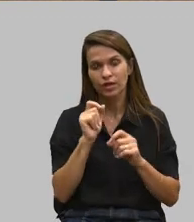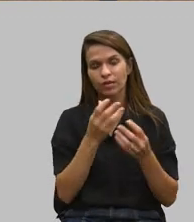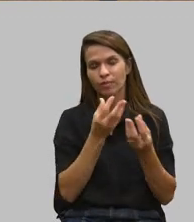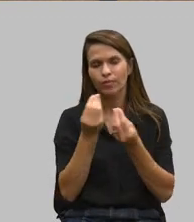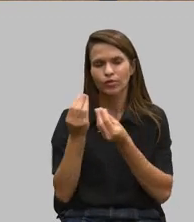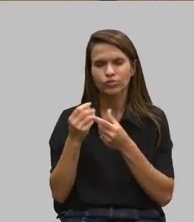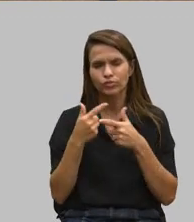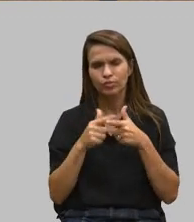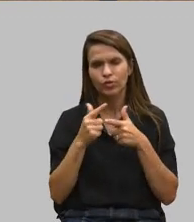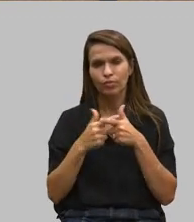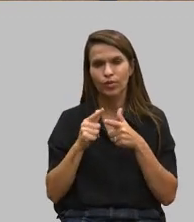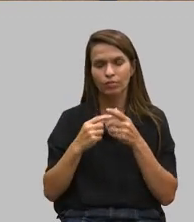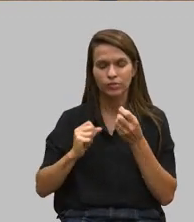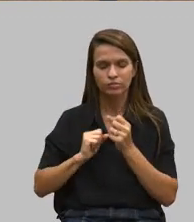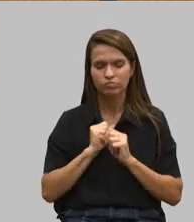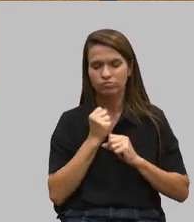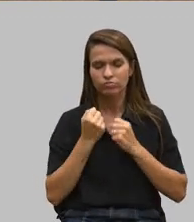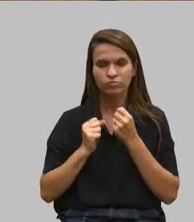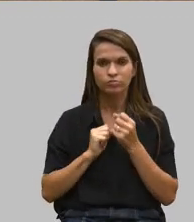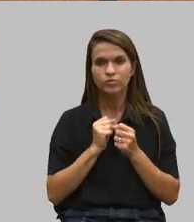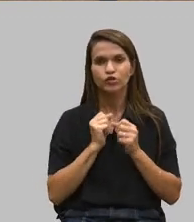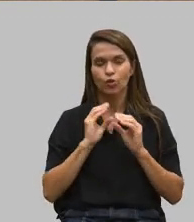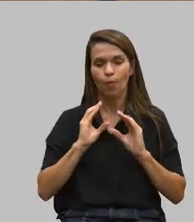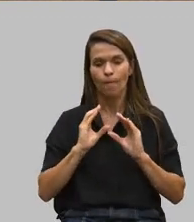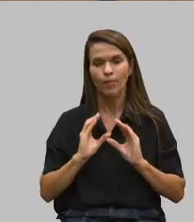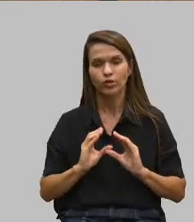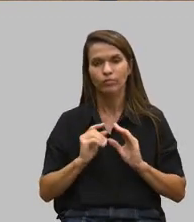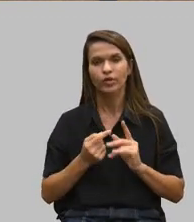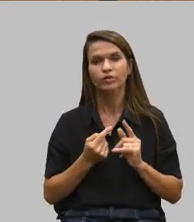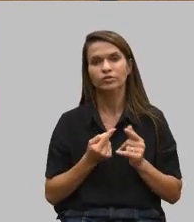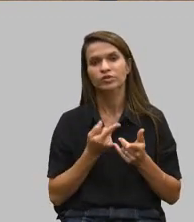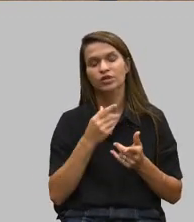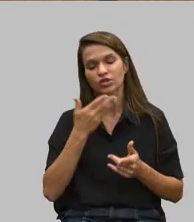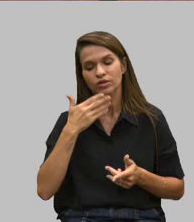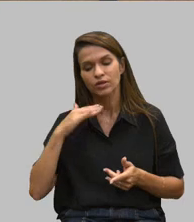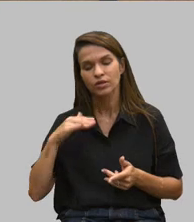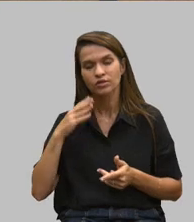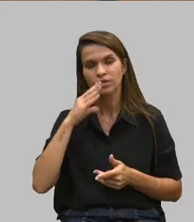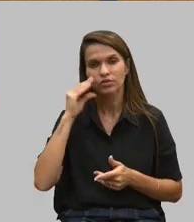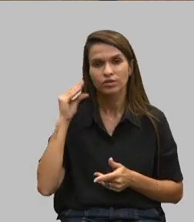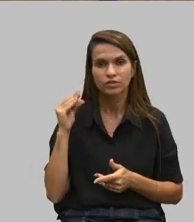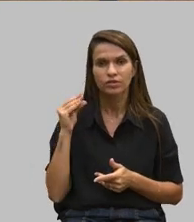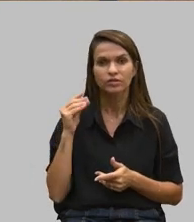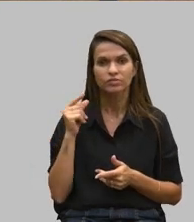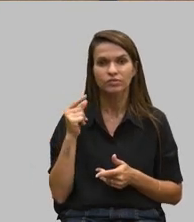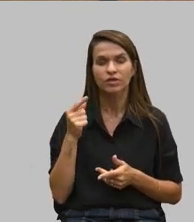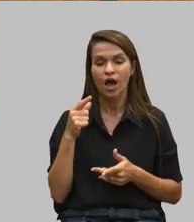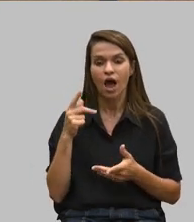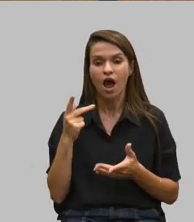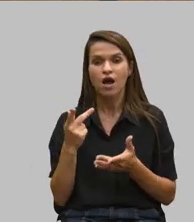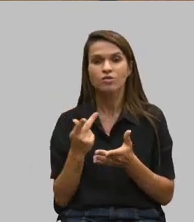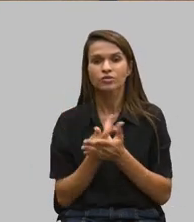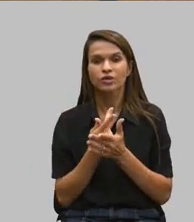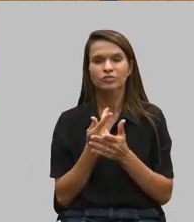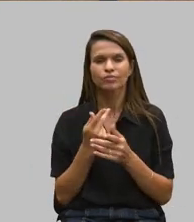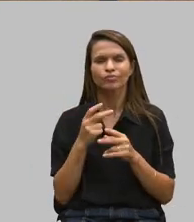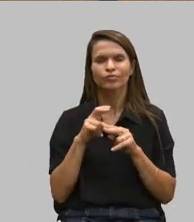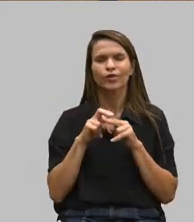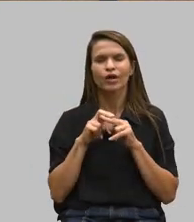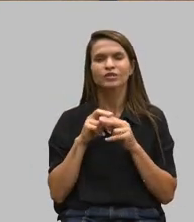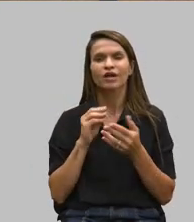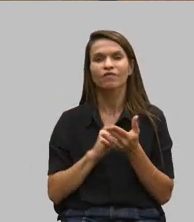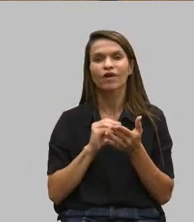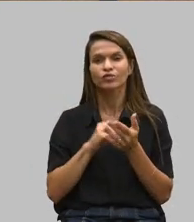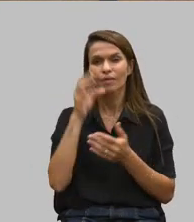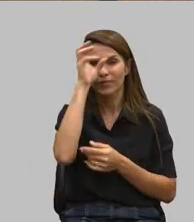problemas emocionais e comportamentais das Crianças adolescentes eles eh se oriunda pela falta do aprendizado né então quando